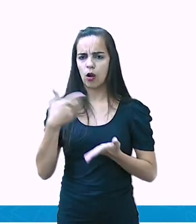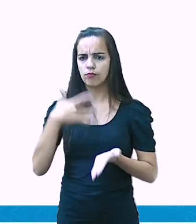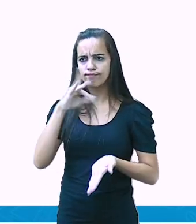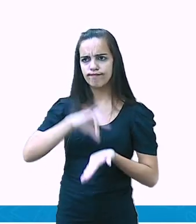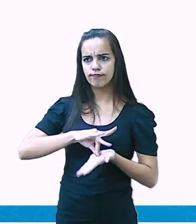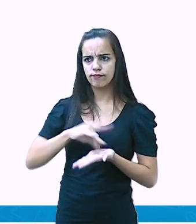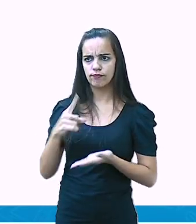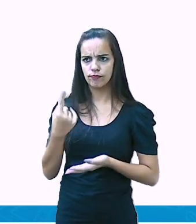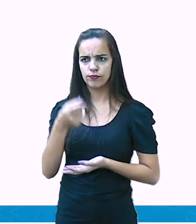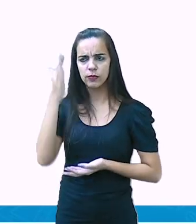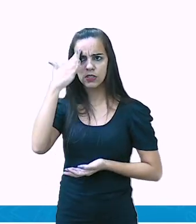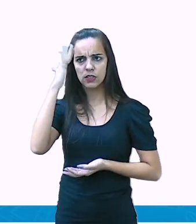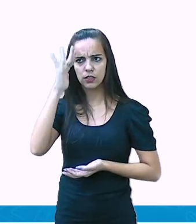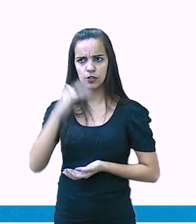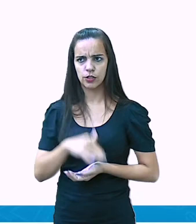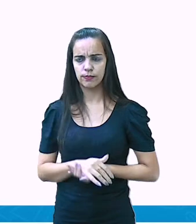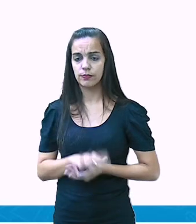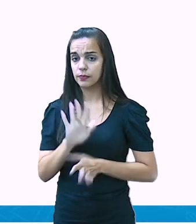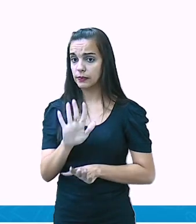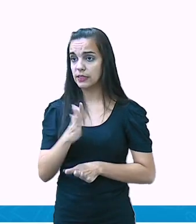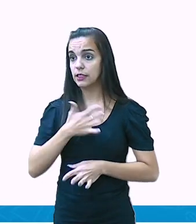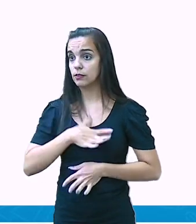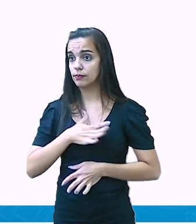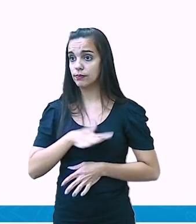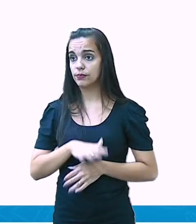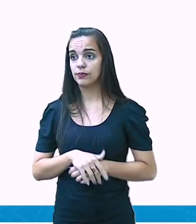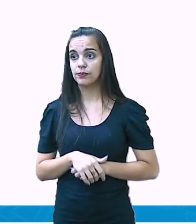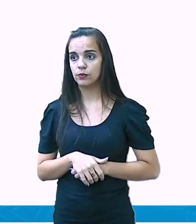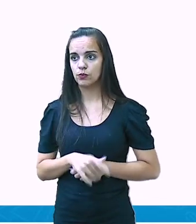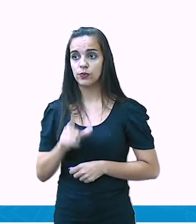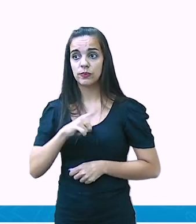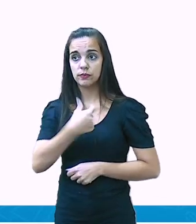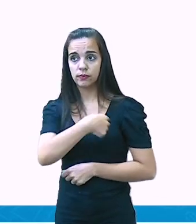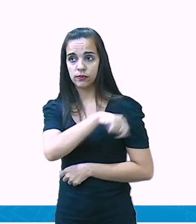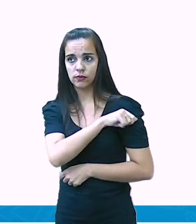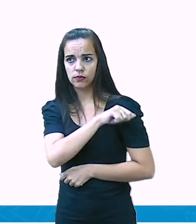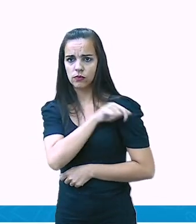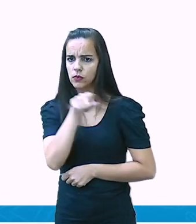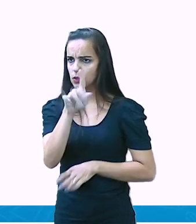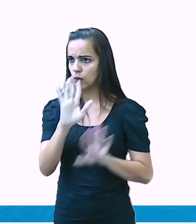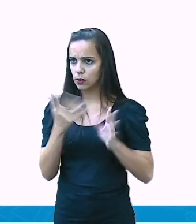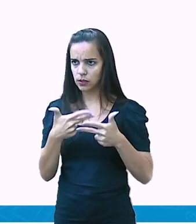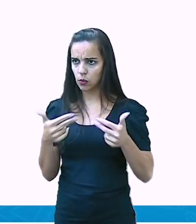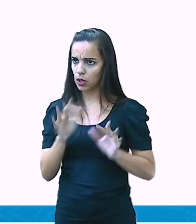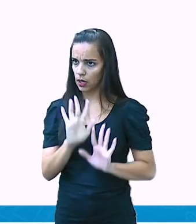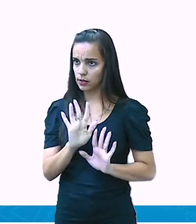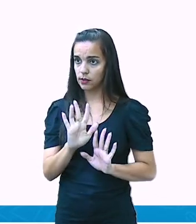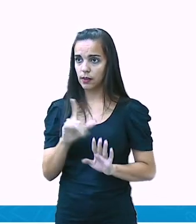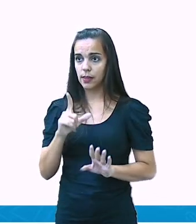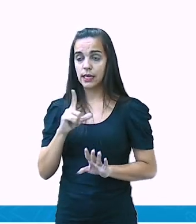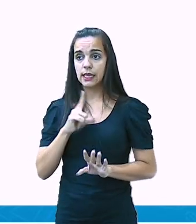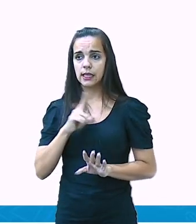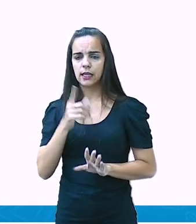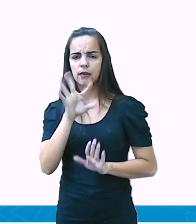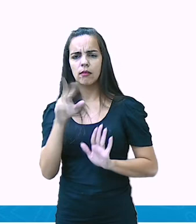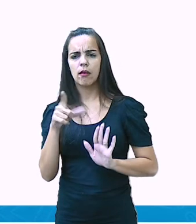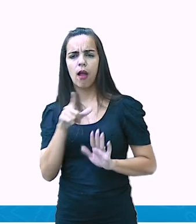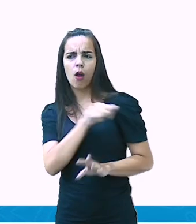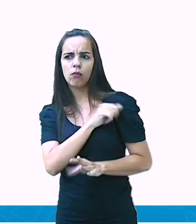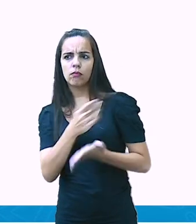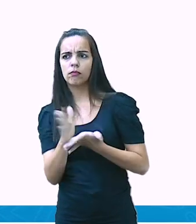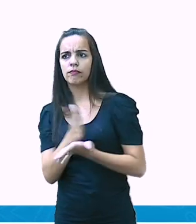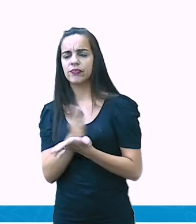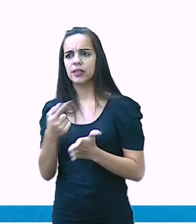você aprendeu. Gente, tem aluno, não é o seu caso, que quando aparece esse